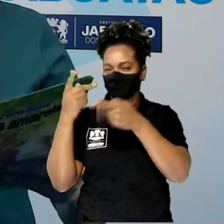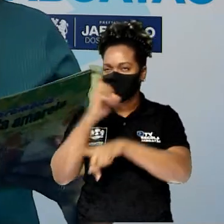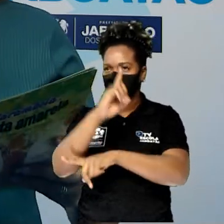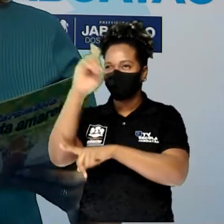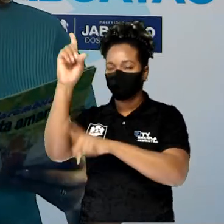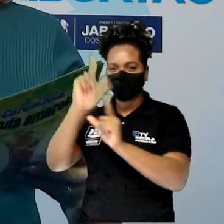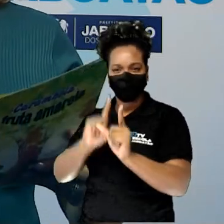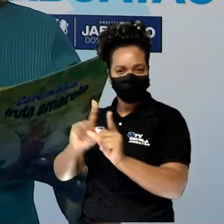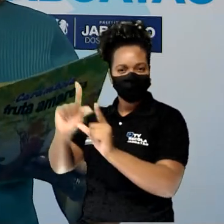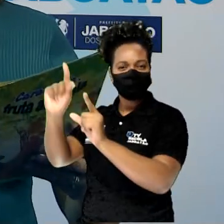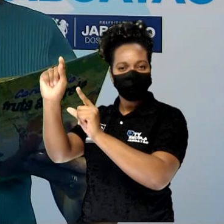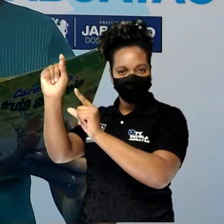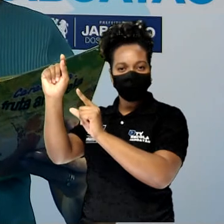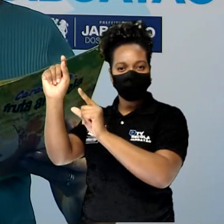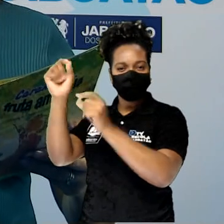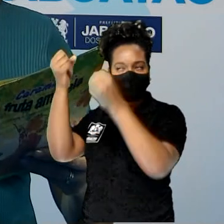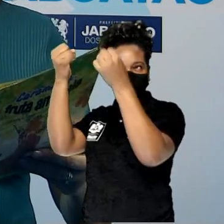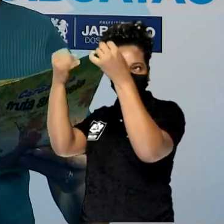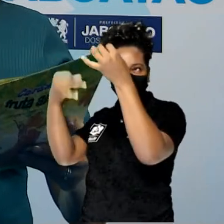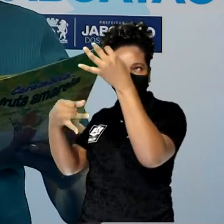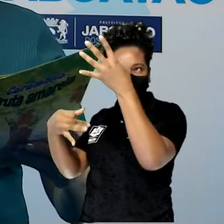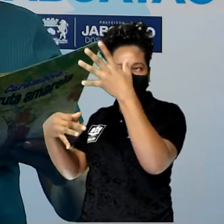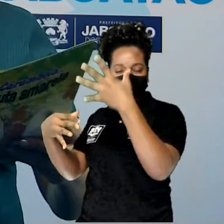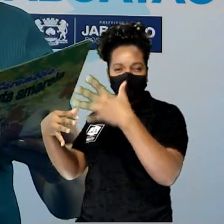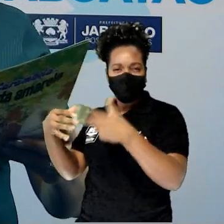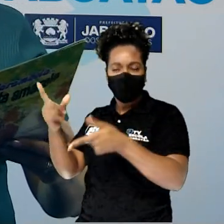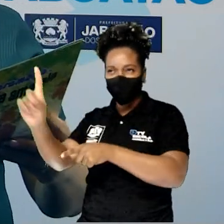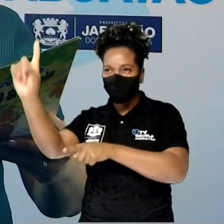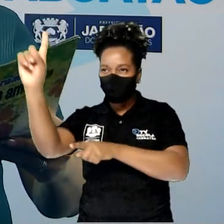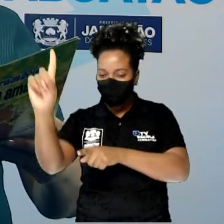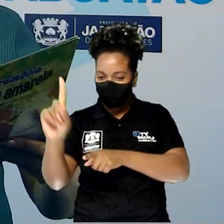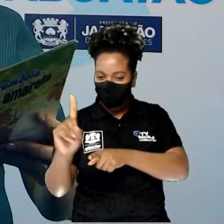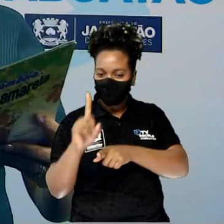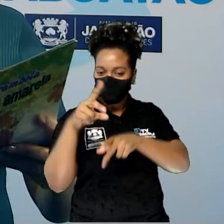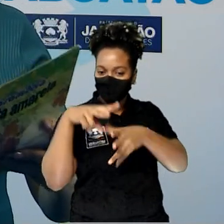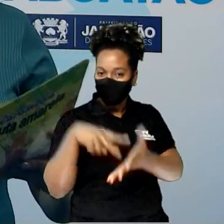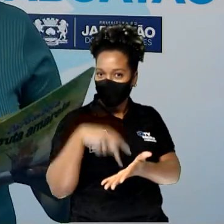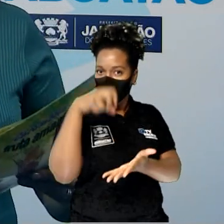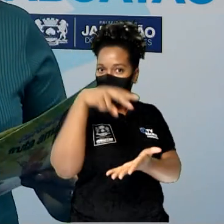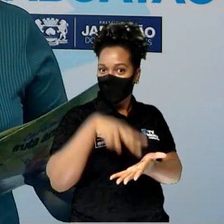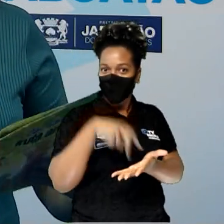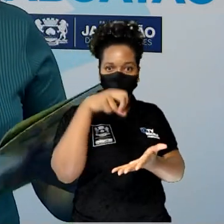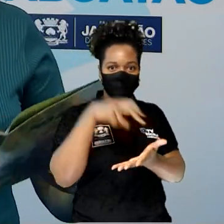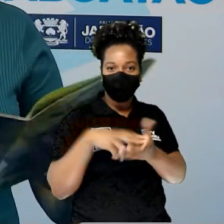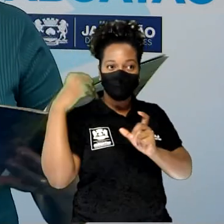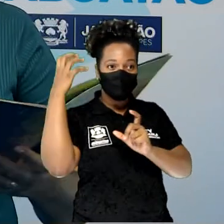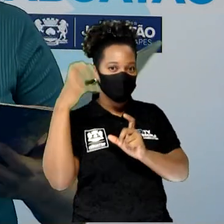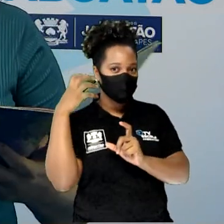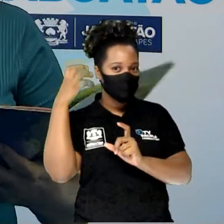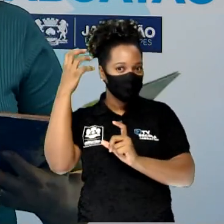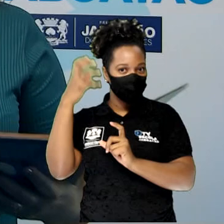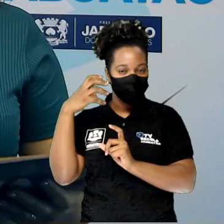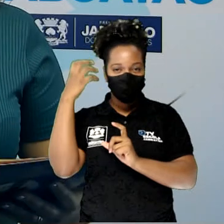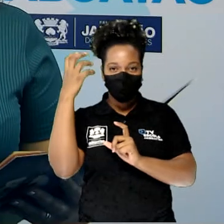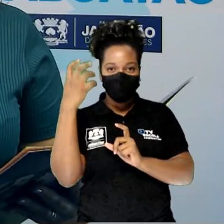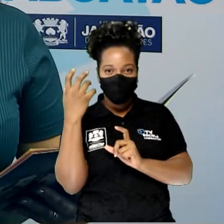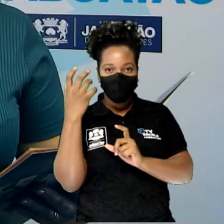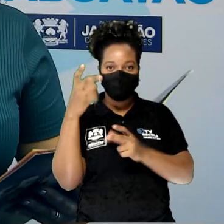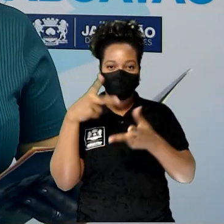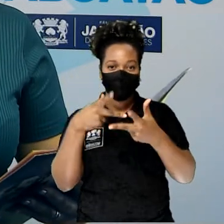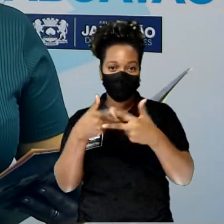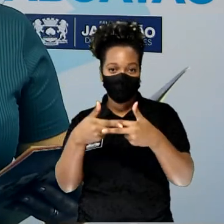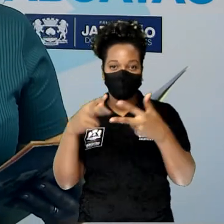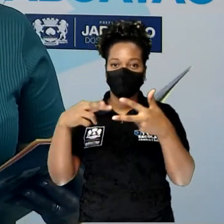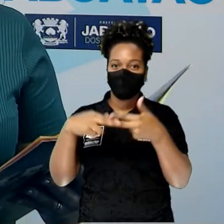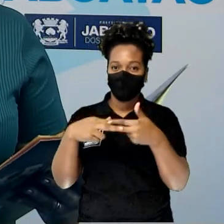foi. E ao mestre explicou direitinho, voltou do alto saltitando, cantando assim bem bonitinho.